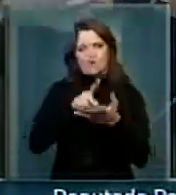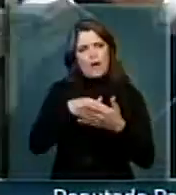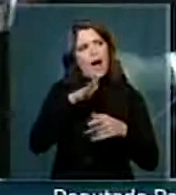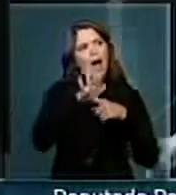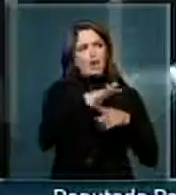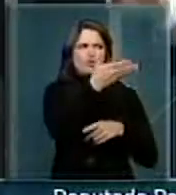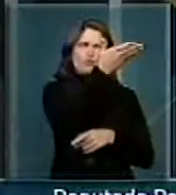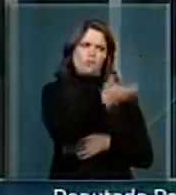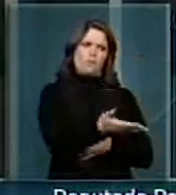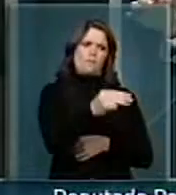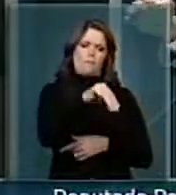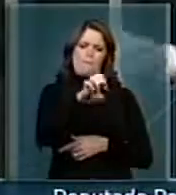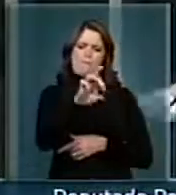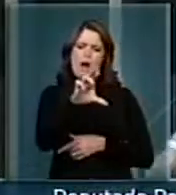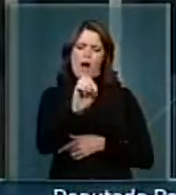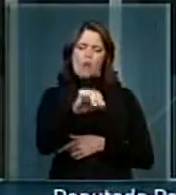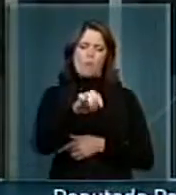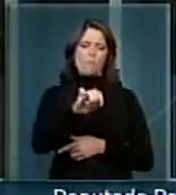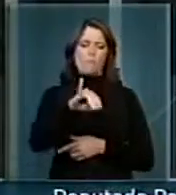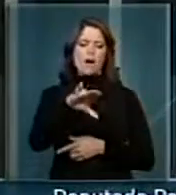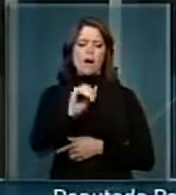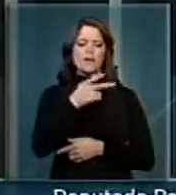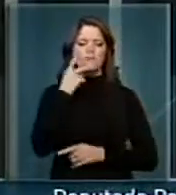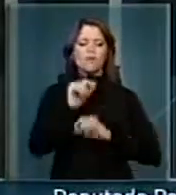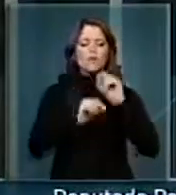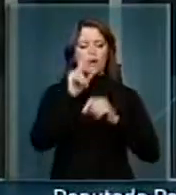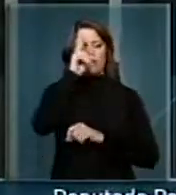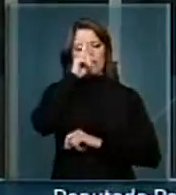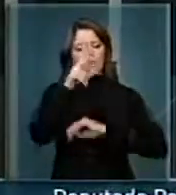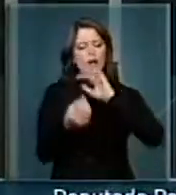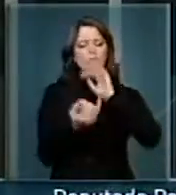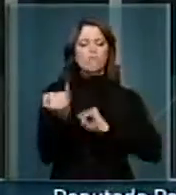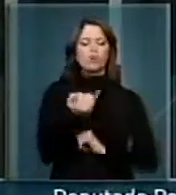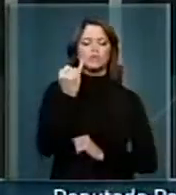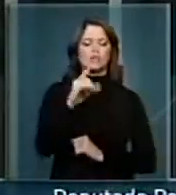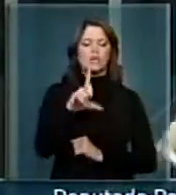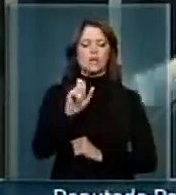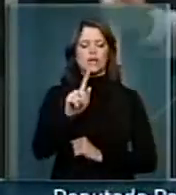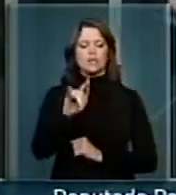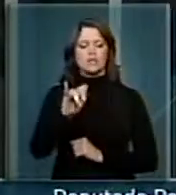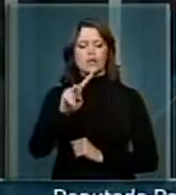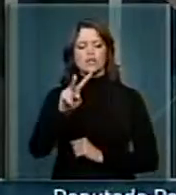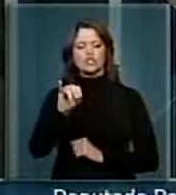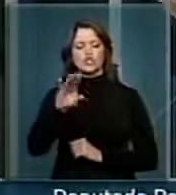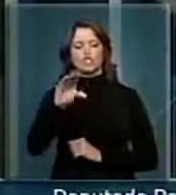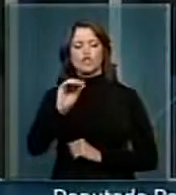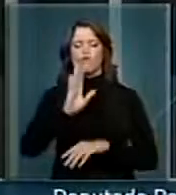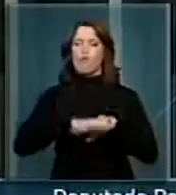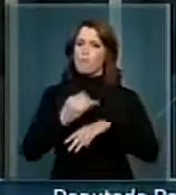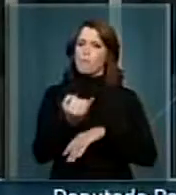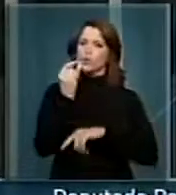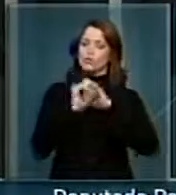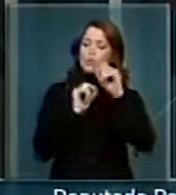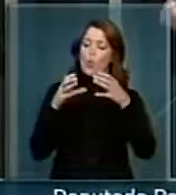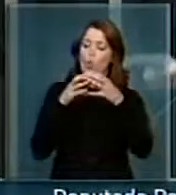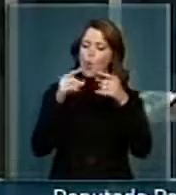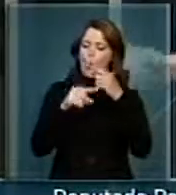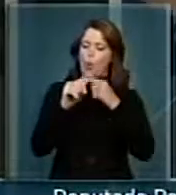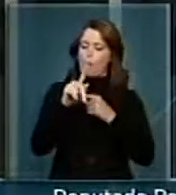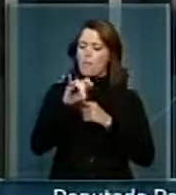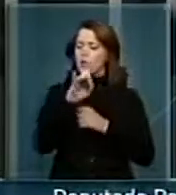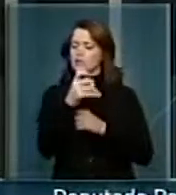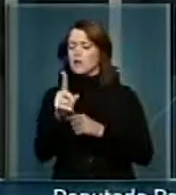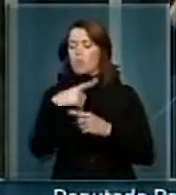Vossa Excelência, do papel do Legislativo, mas que ficará, antes de qualquer coisa, na história da oposição,